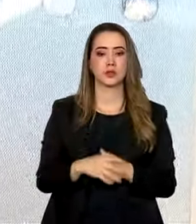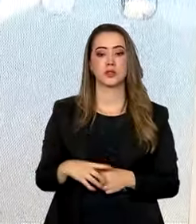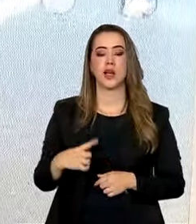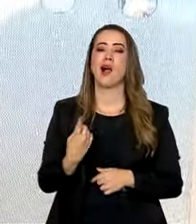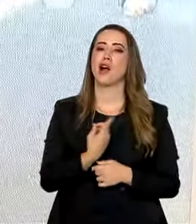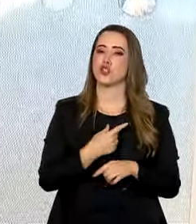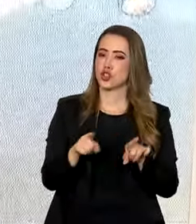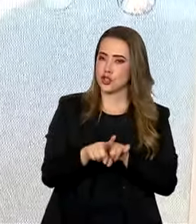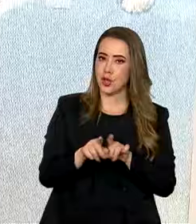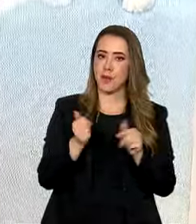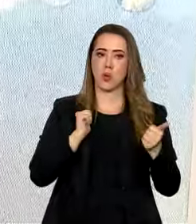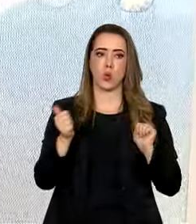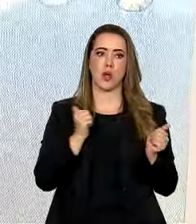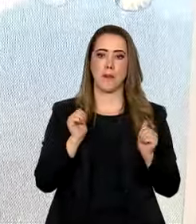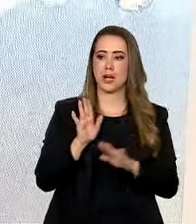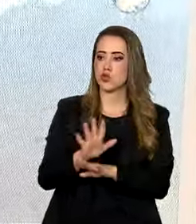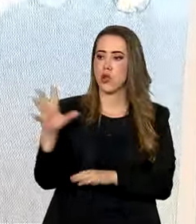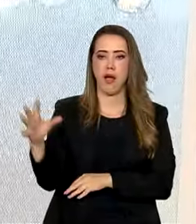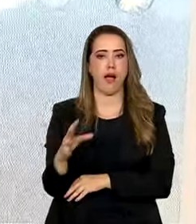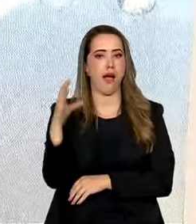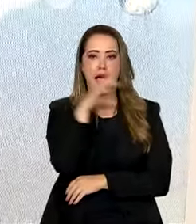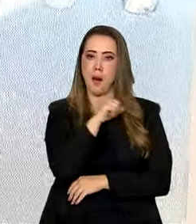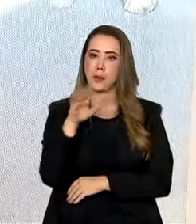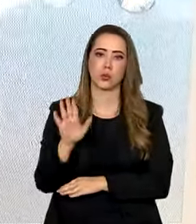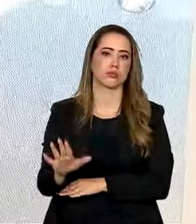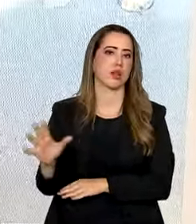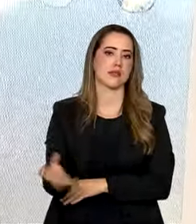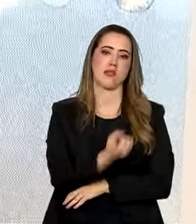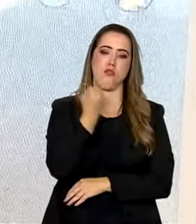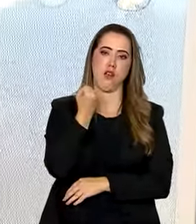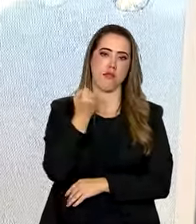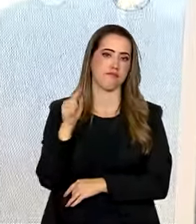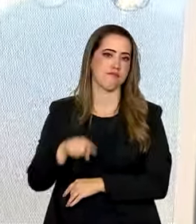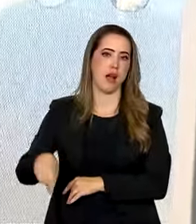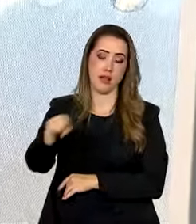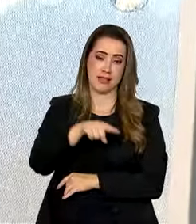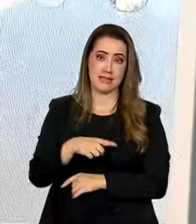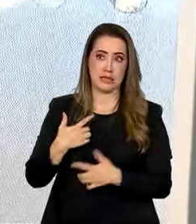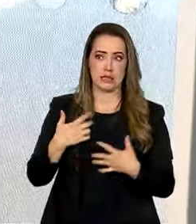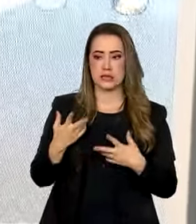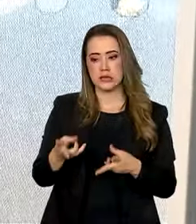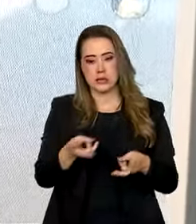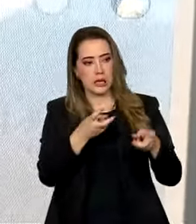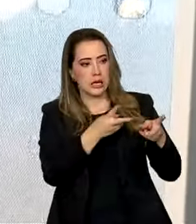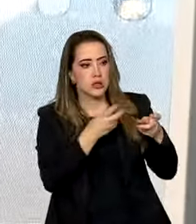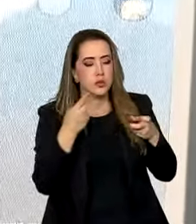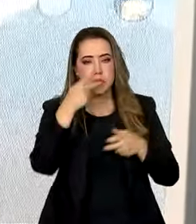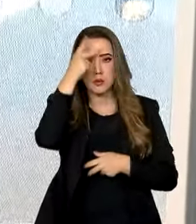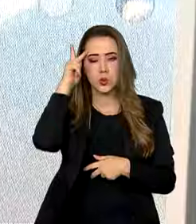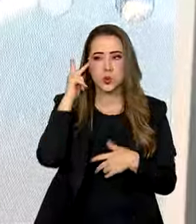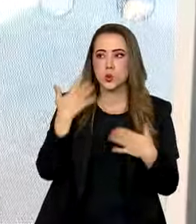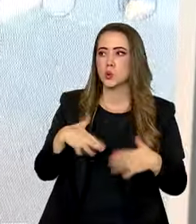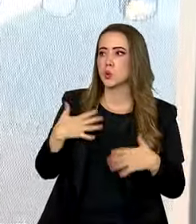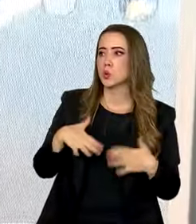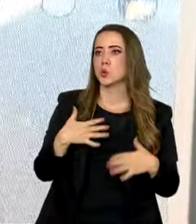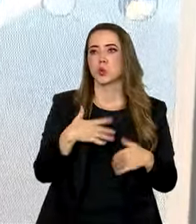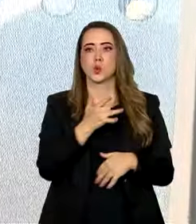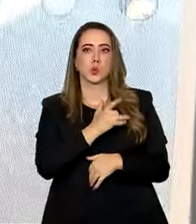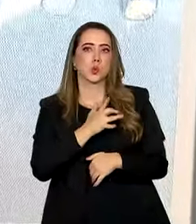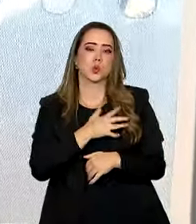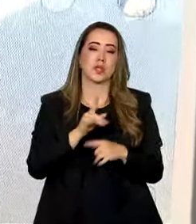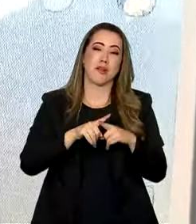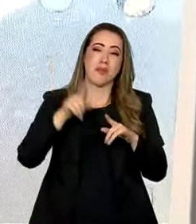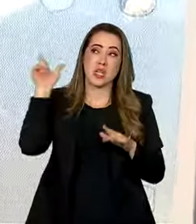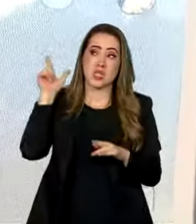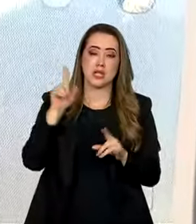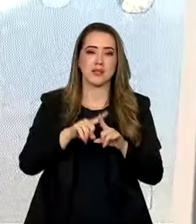ansiosos para poder chegar e prestar logo esse apoio. E era nítida a tensão, a apreensão dos passageiros antes do embarque, mas também